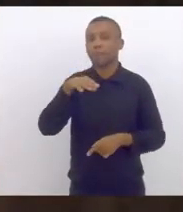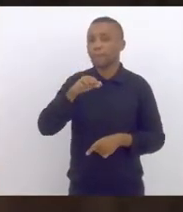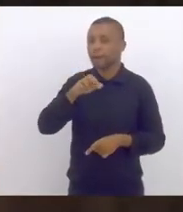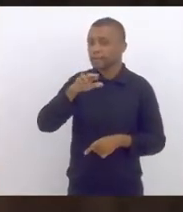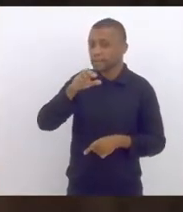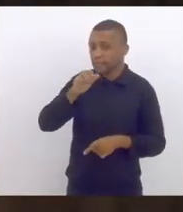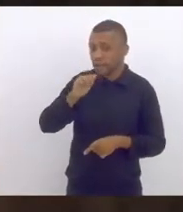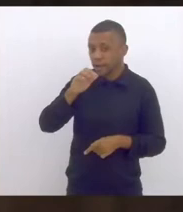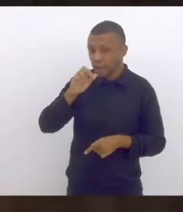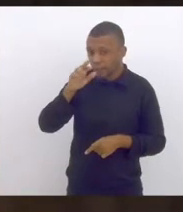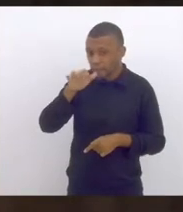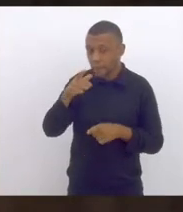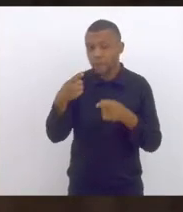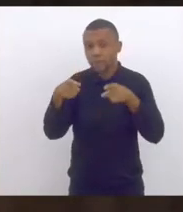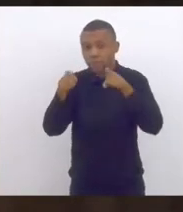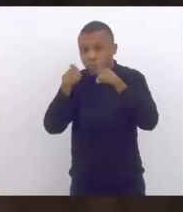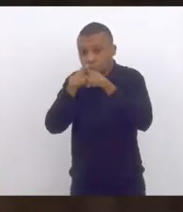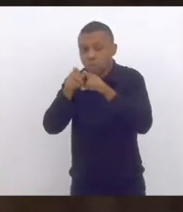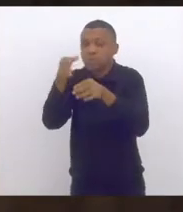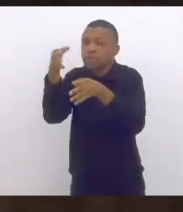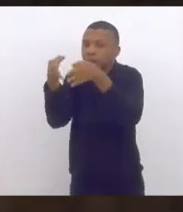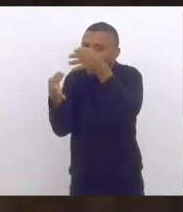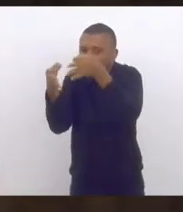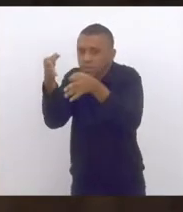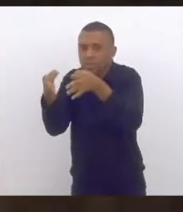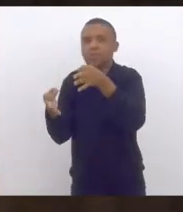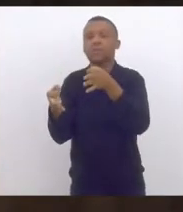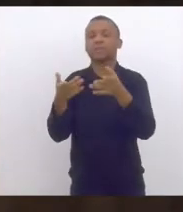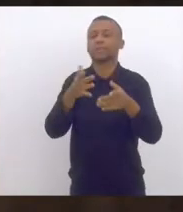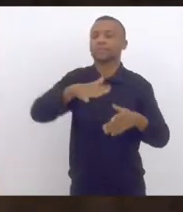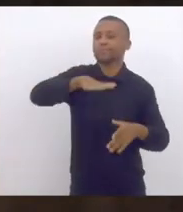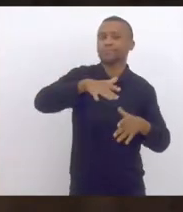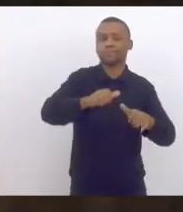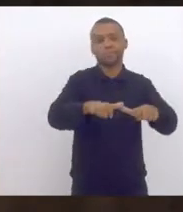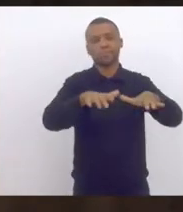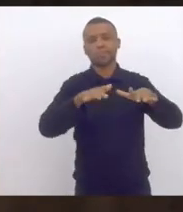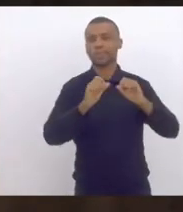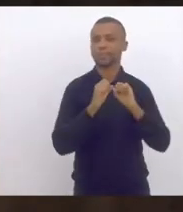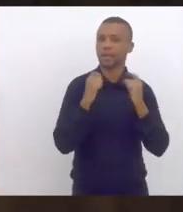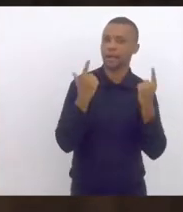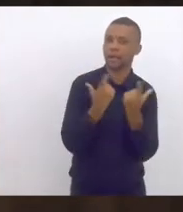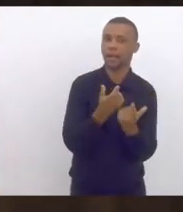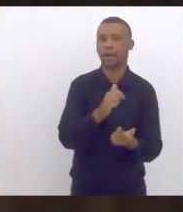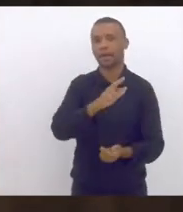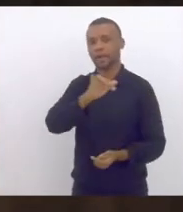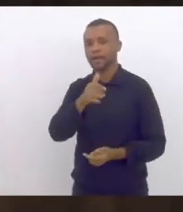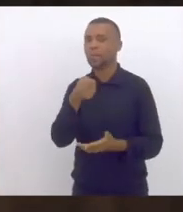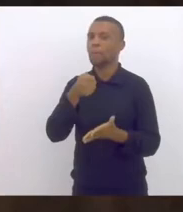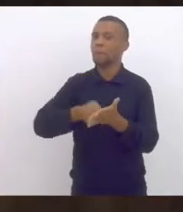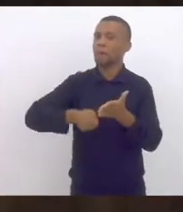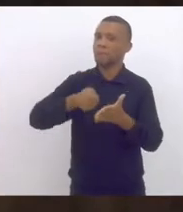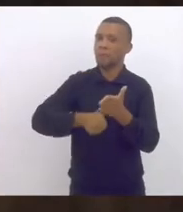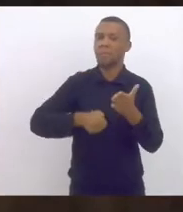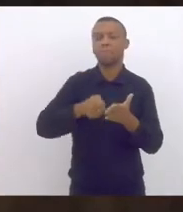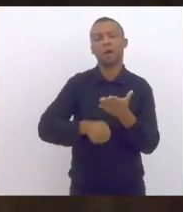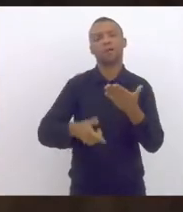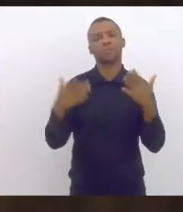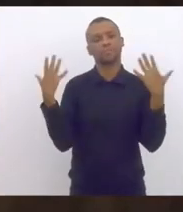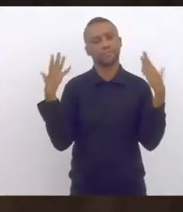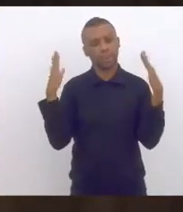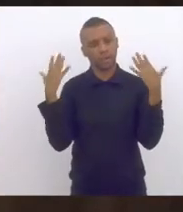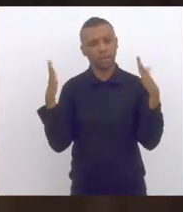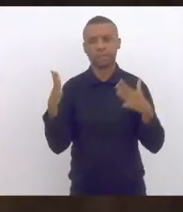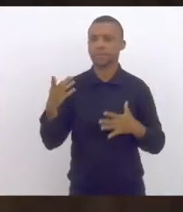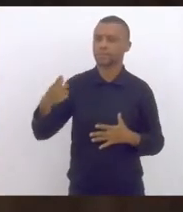nas trincheiras daqui do próprio parlamento, em diferentes espaços, travando essas mesmas batalhas. Então, parabenizo